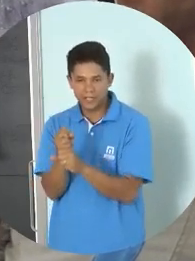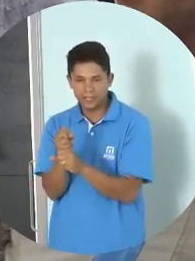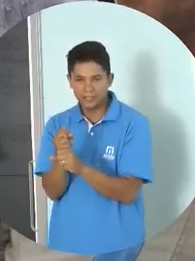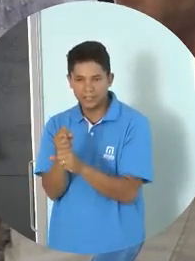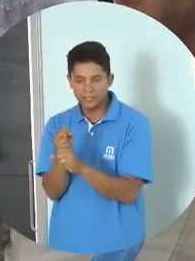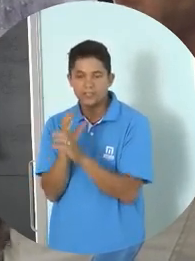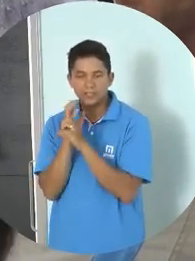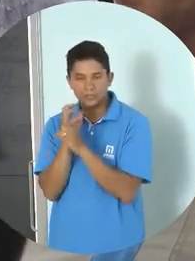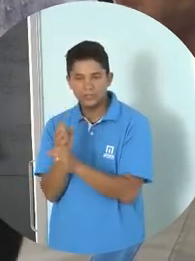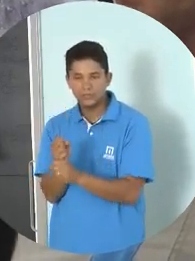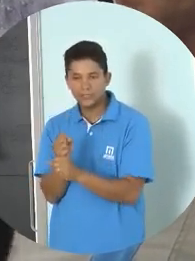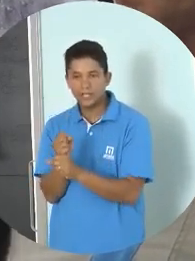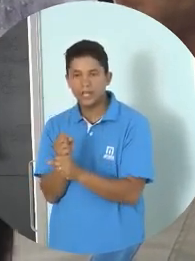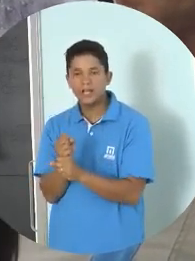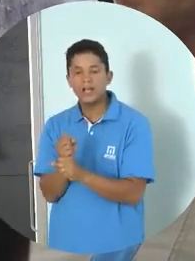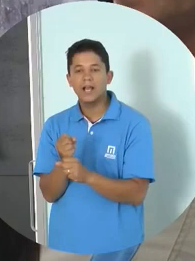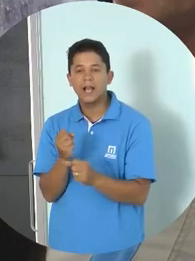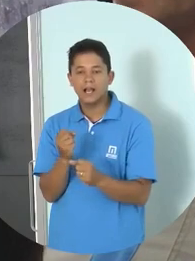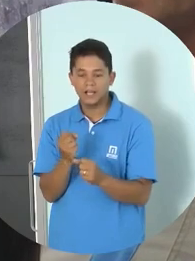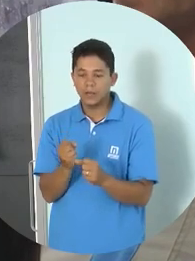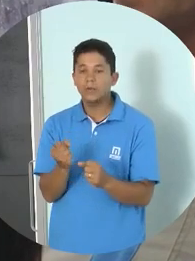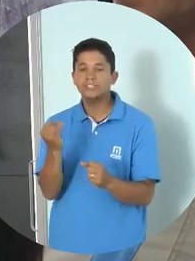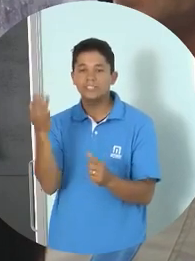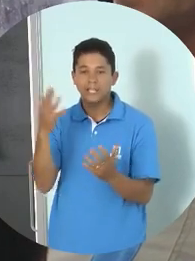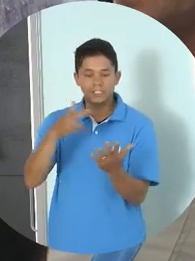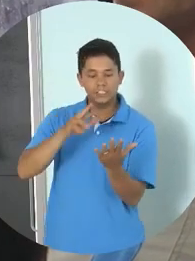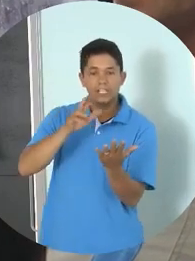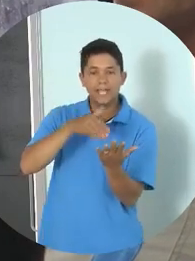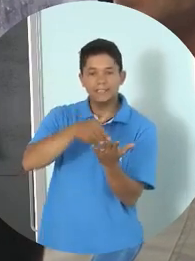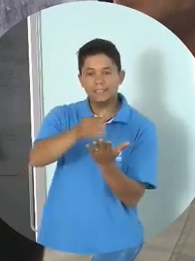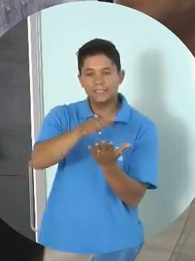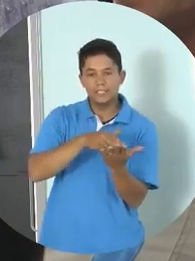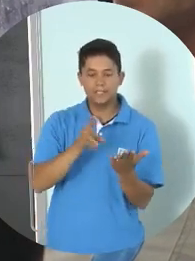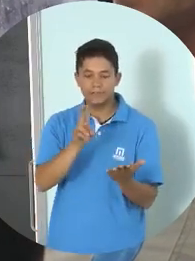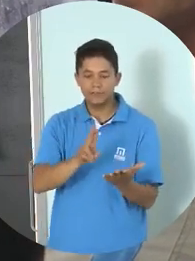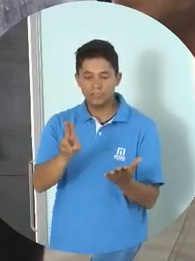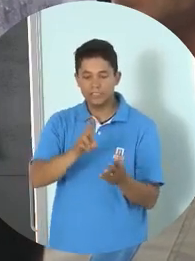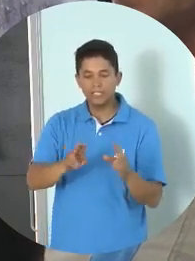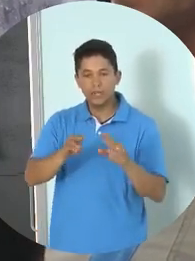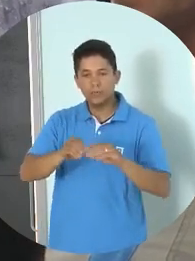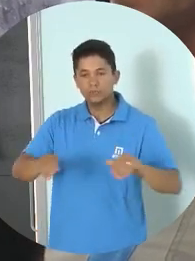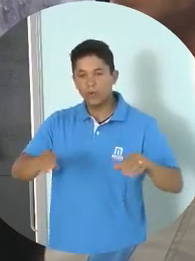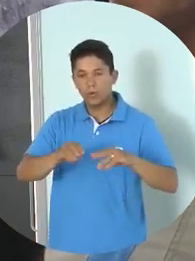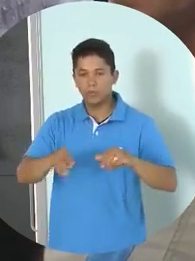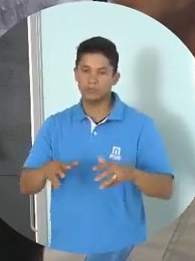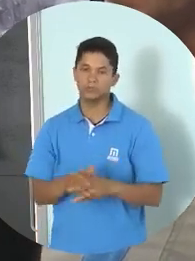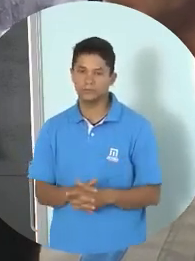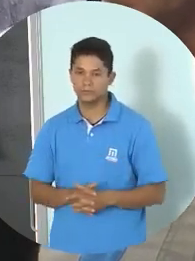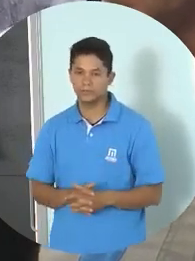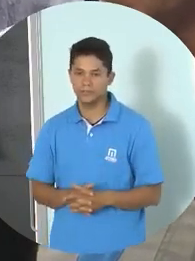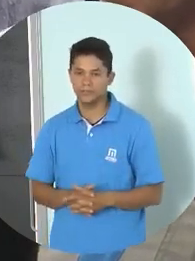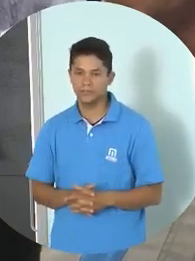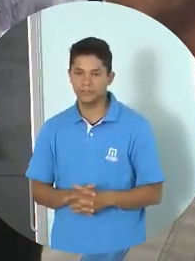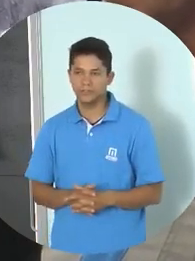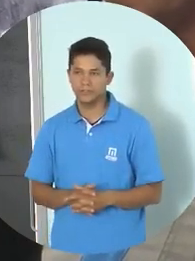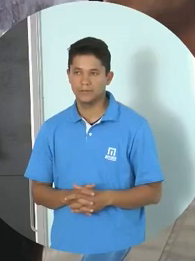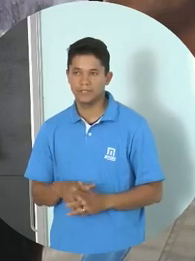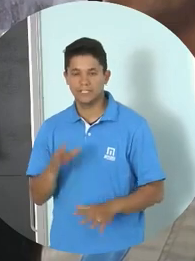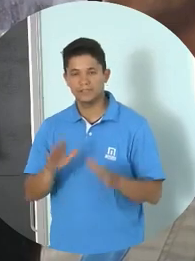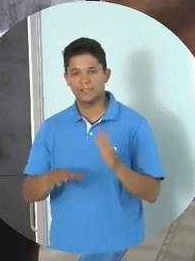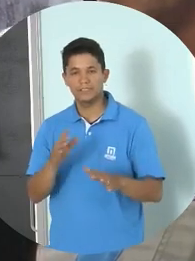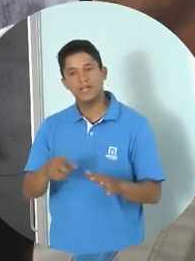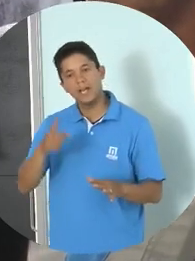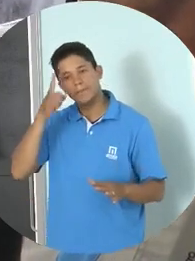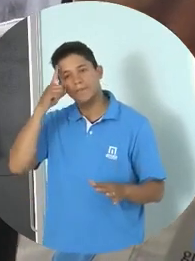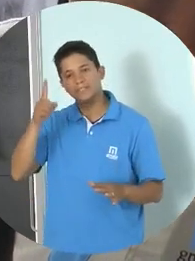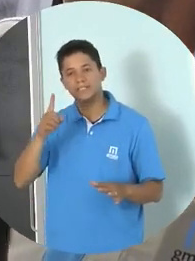no solo, né? A tendência é imaginar que vai beber infinito, quando a gente vai injetar uma rocha, né, dependendo da